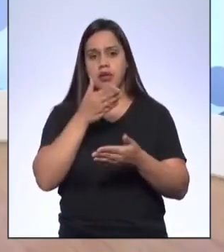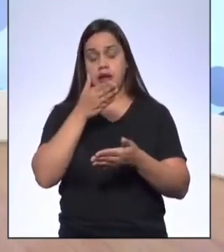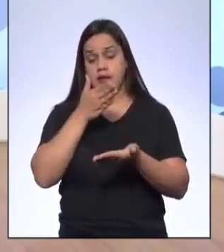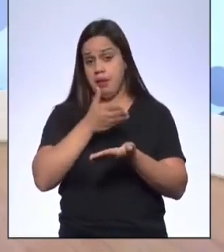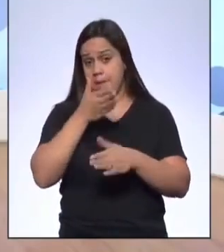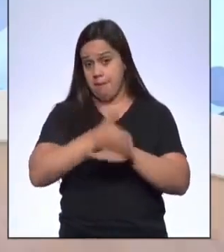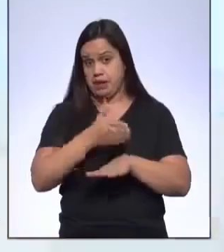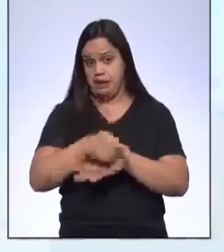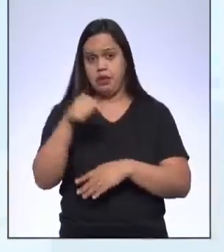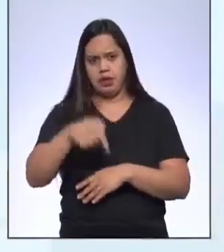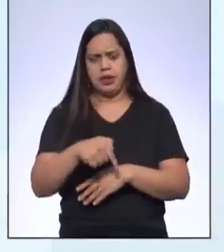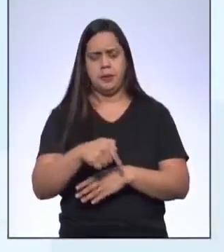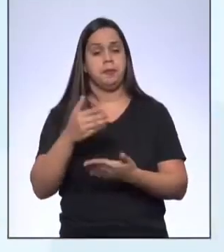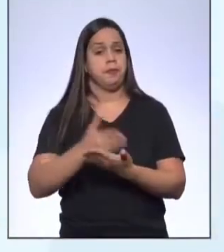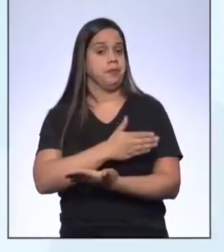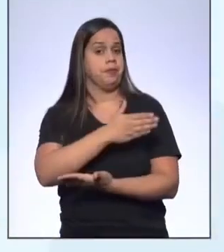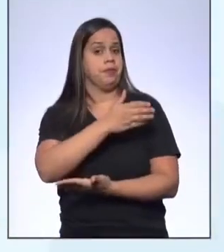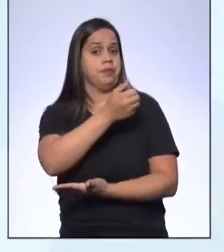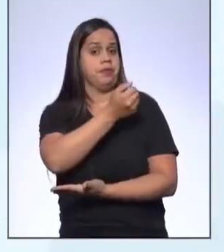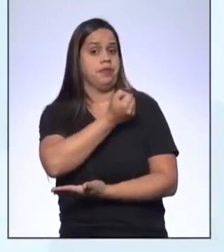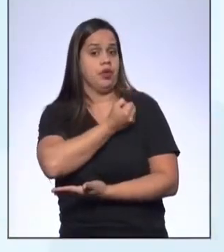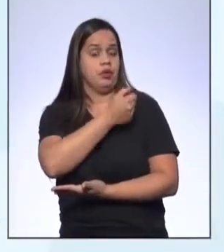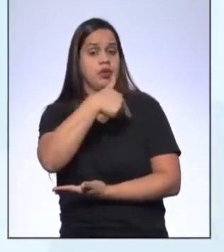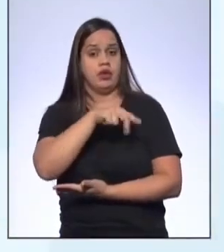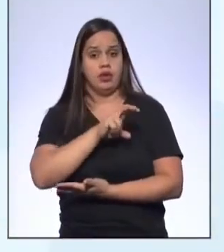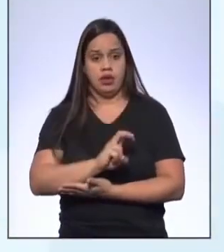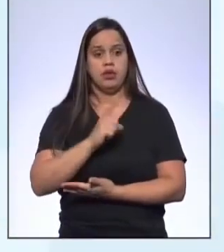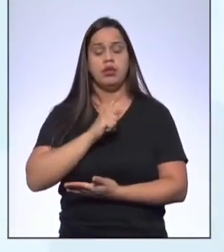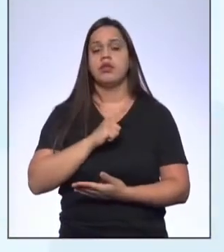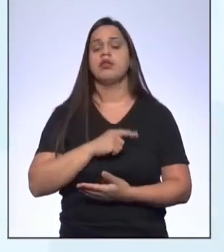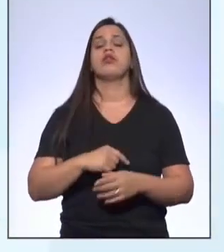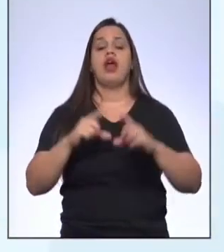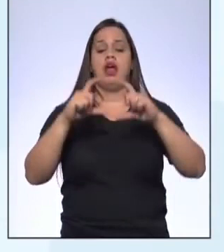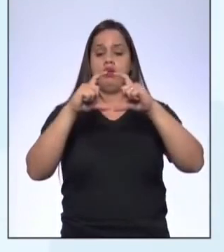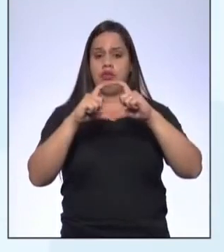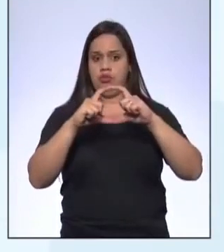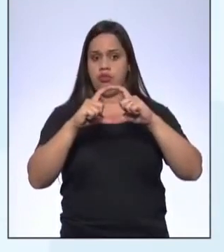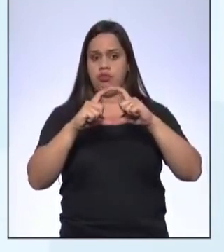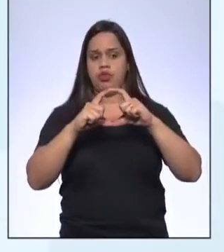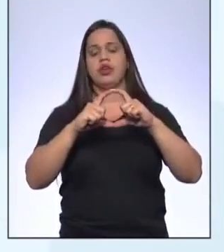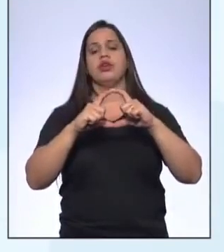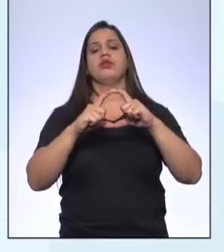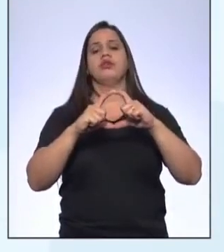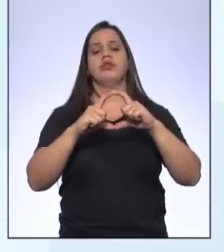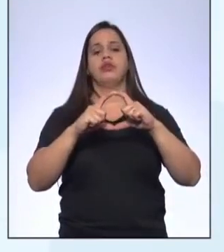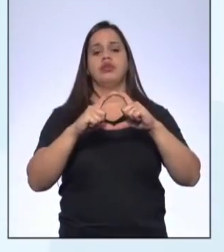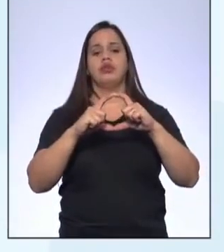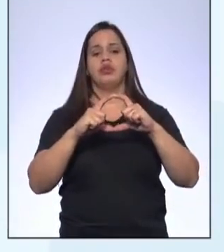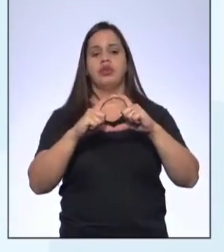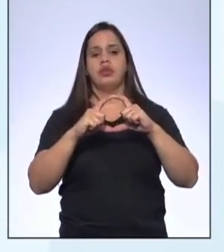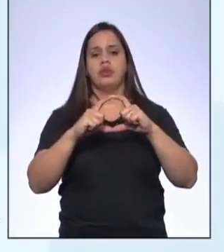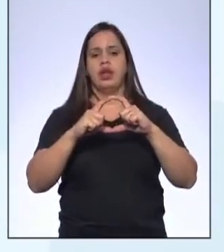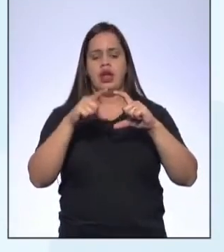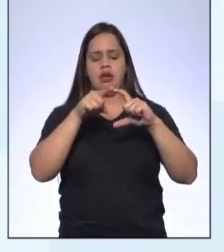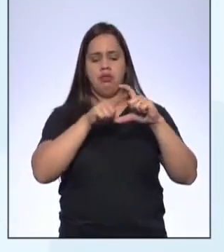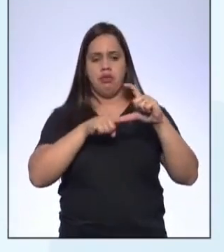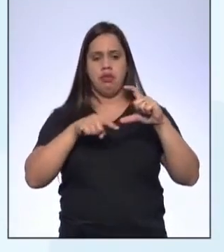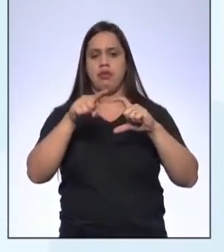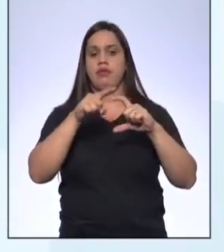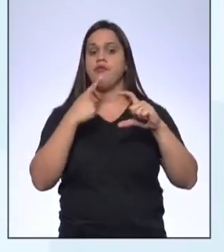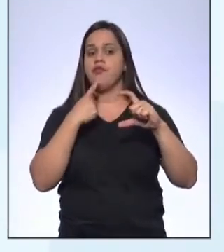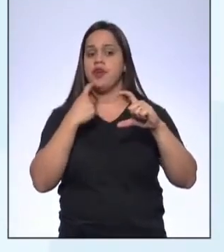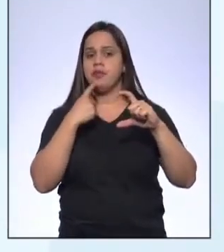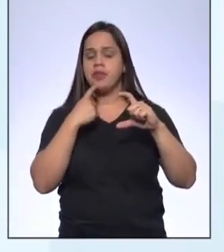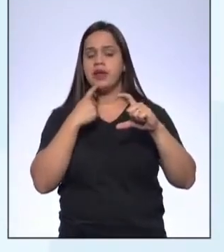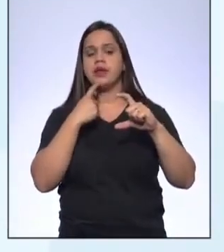na página 75 tá assim, ó. Então, eu tenho uma circunferência, né? Eu tenho um círculo, né? Circunferência em vermelho e o círculo ali.